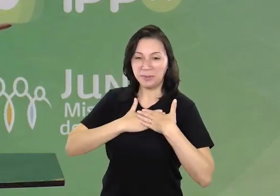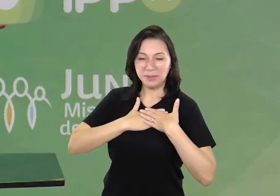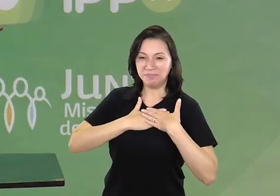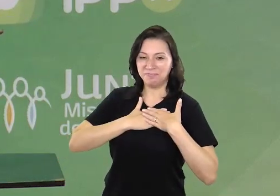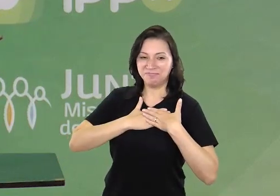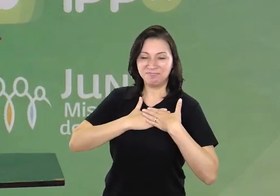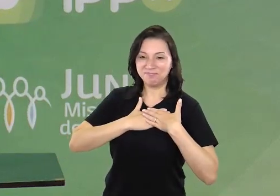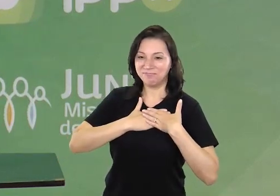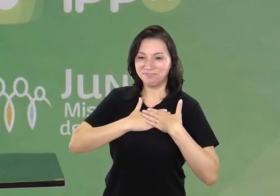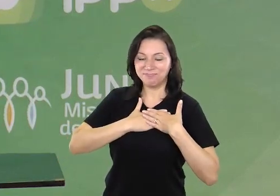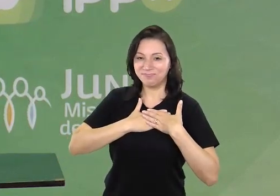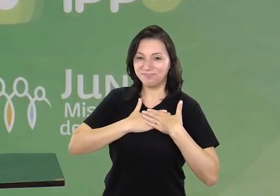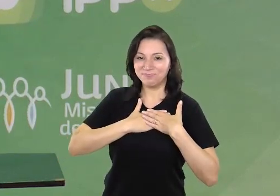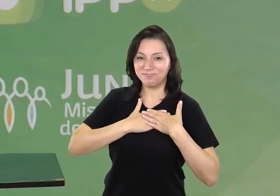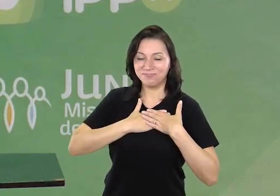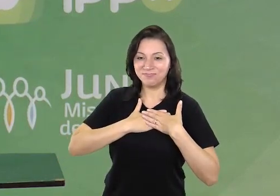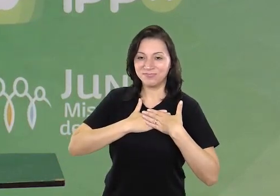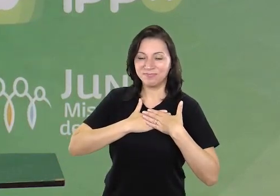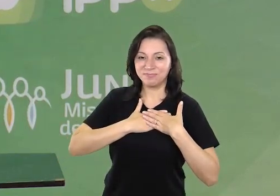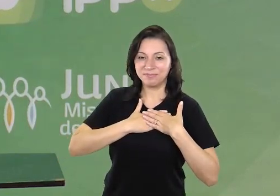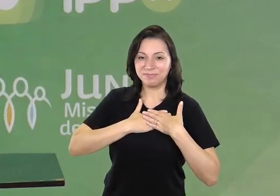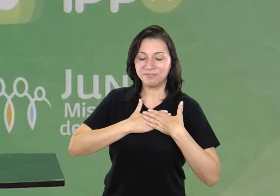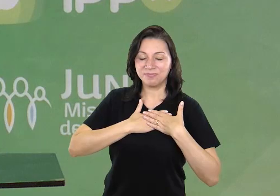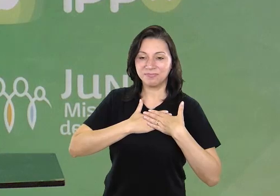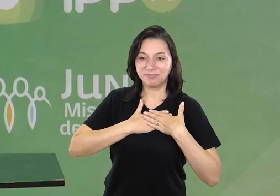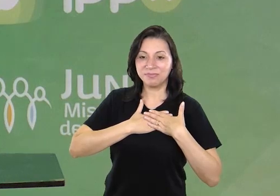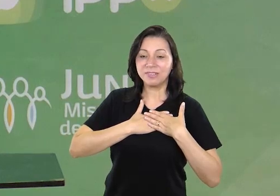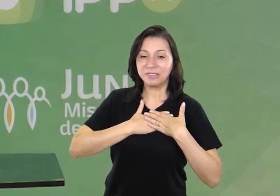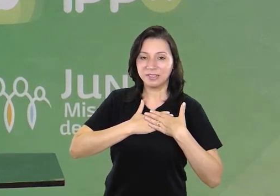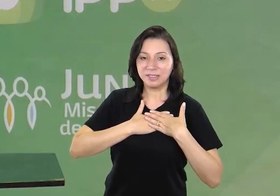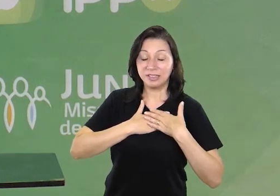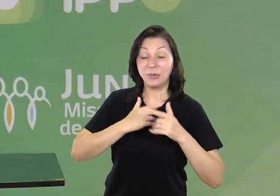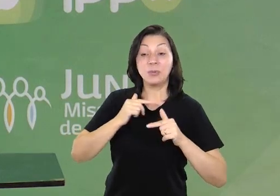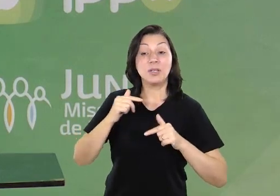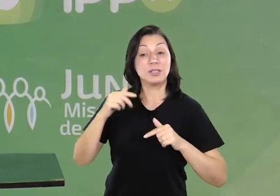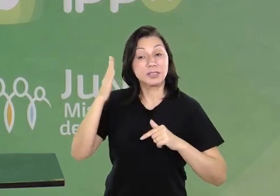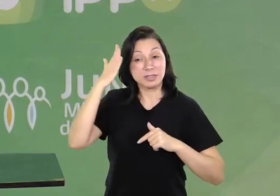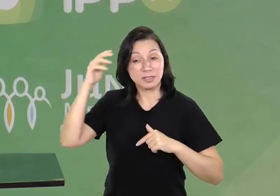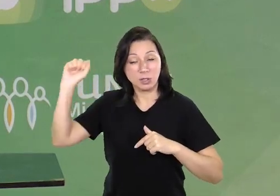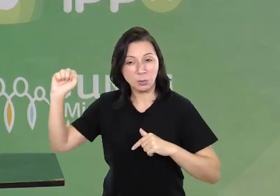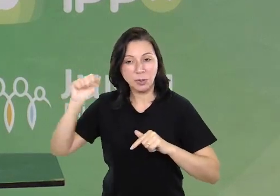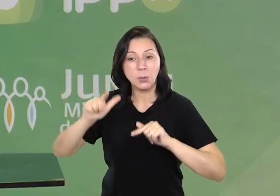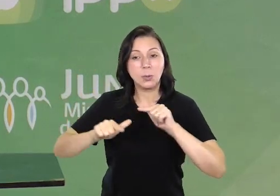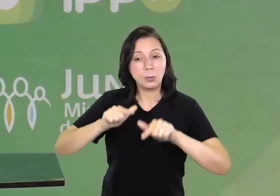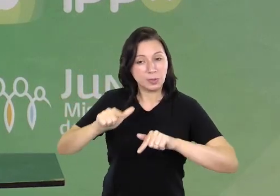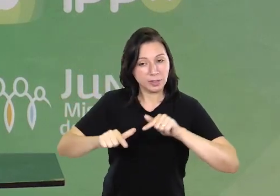palavras ele é o feitor e ele é o beneficiário agora